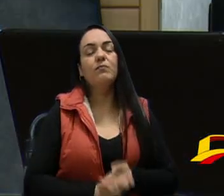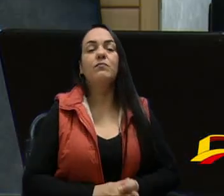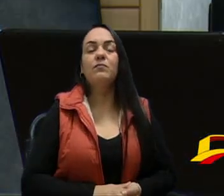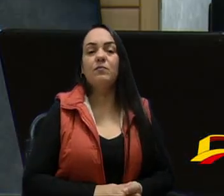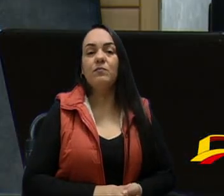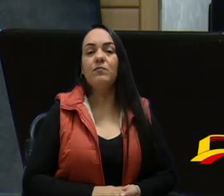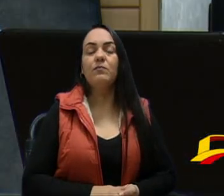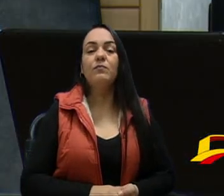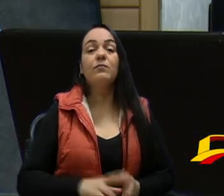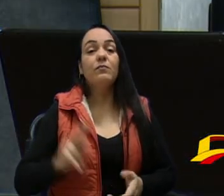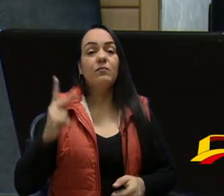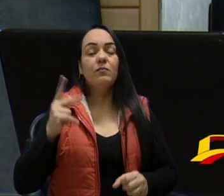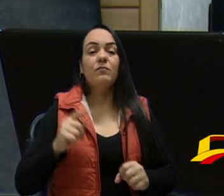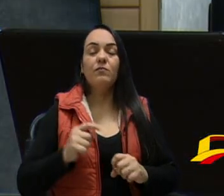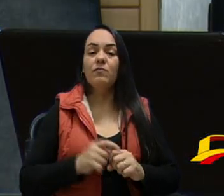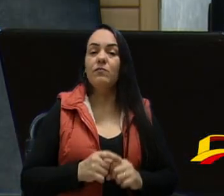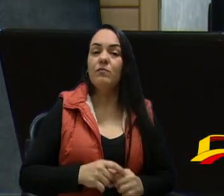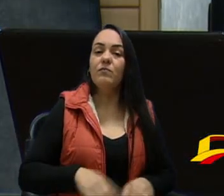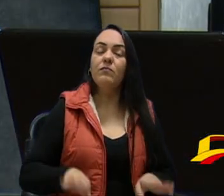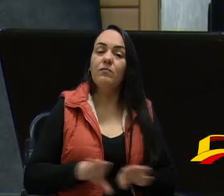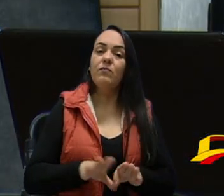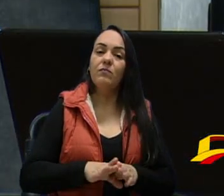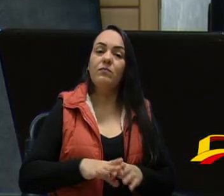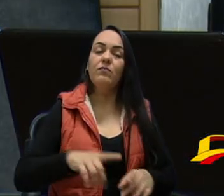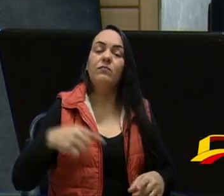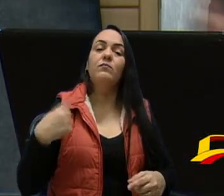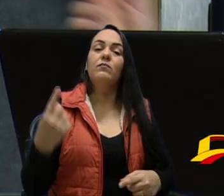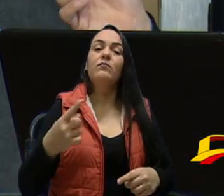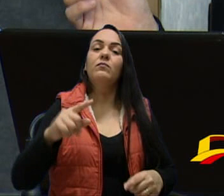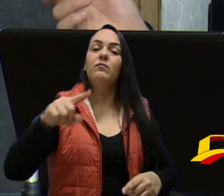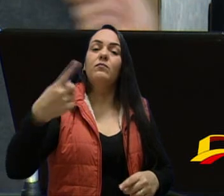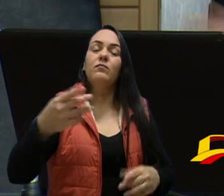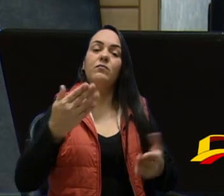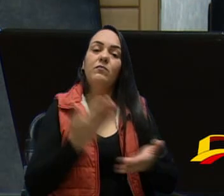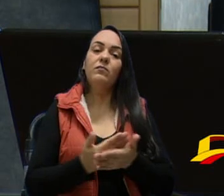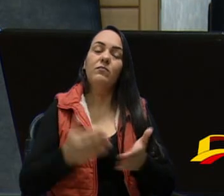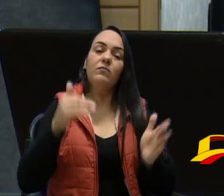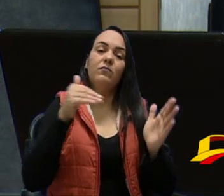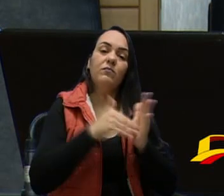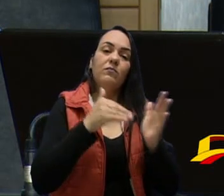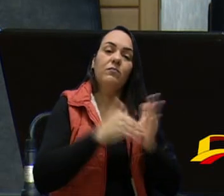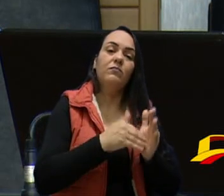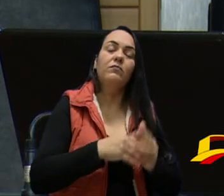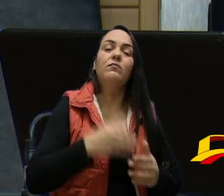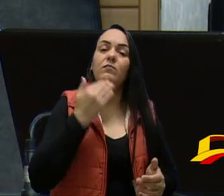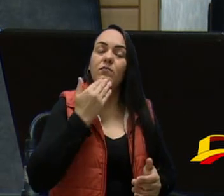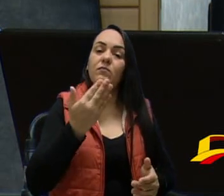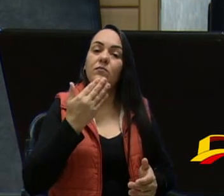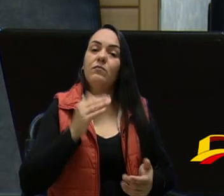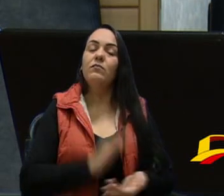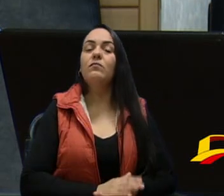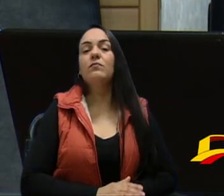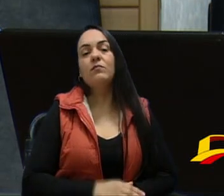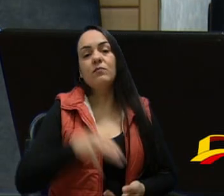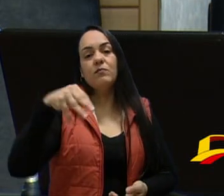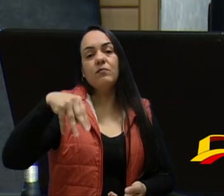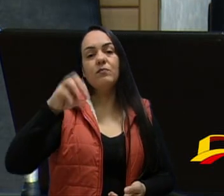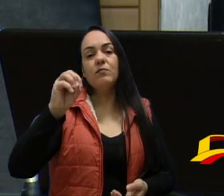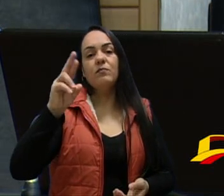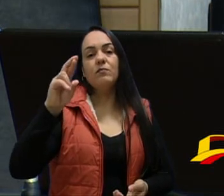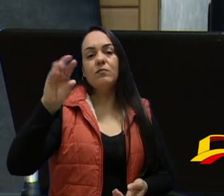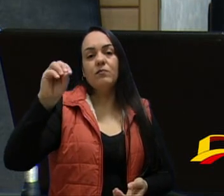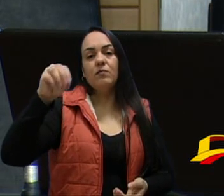falar mais alguma coisa braço amor e depois eu reabra a última rodada porque doutor ademir também pediu o comparecimento outro moron